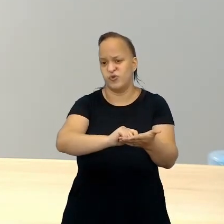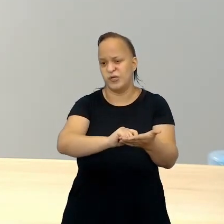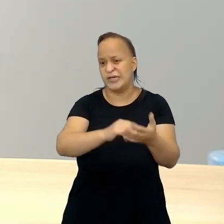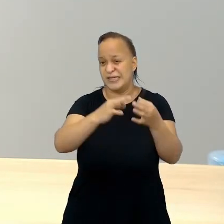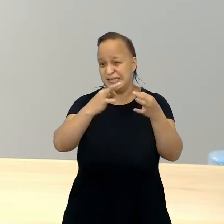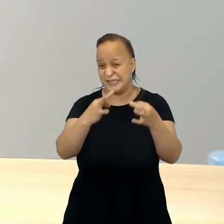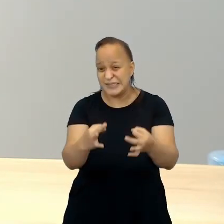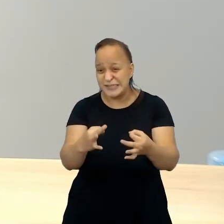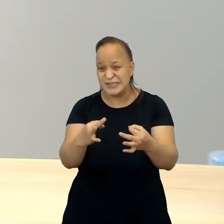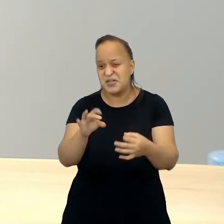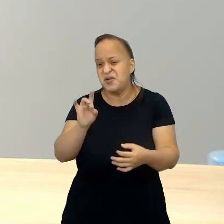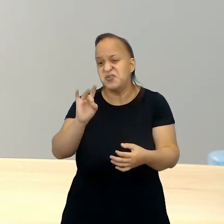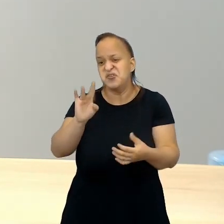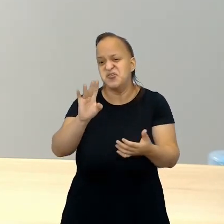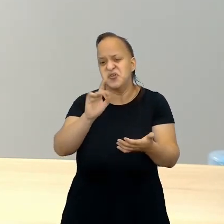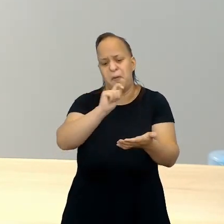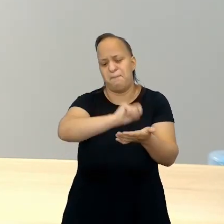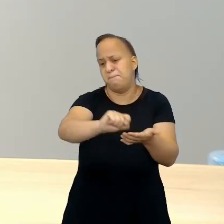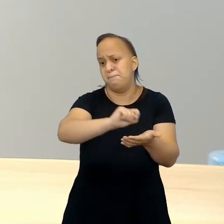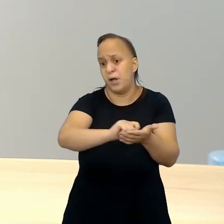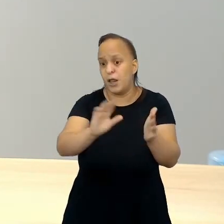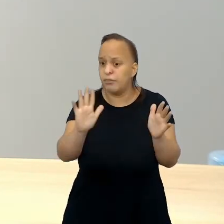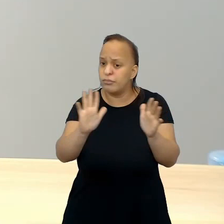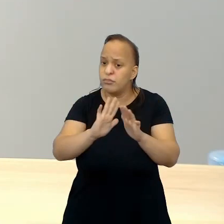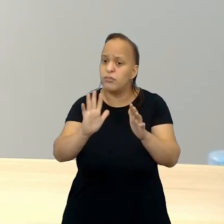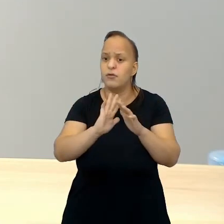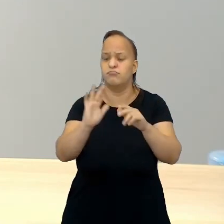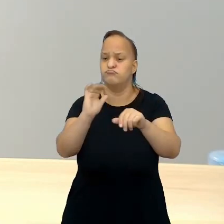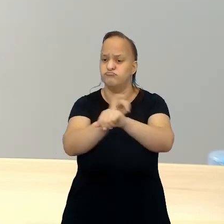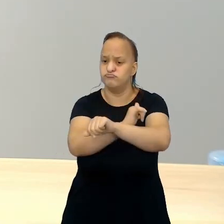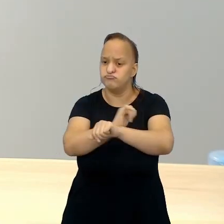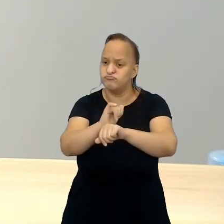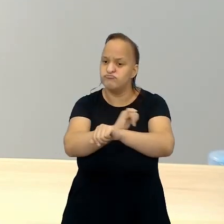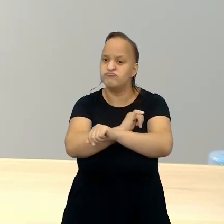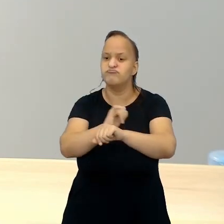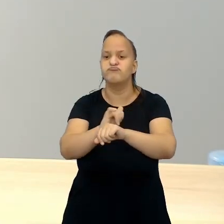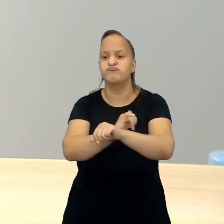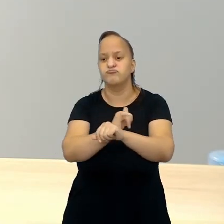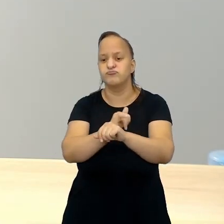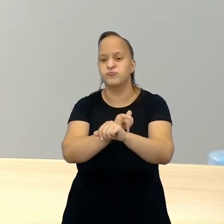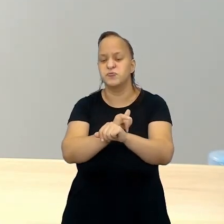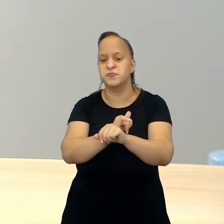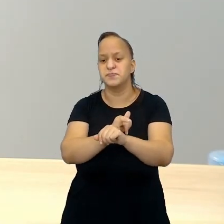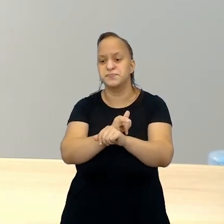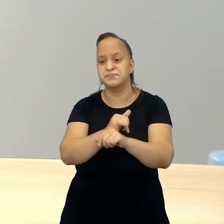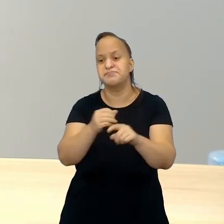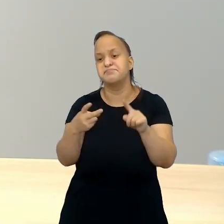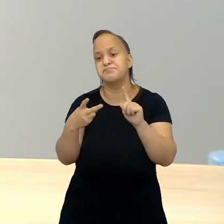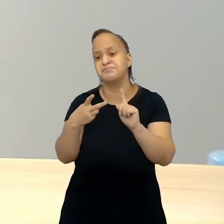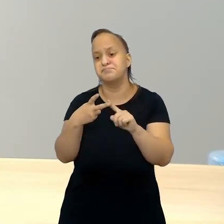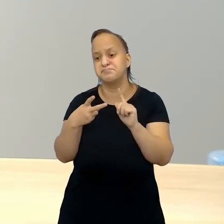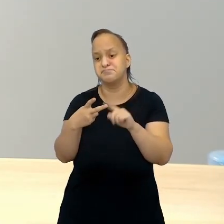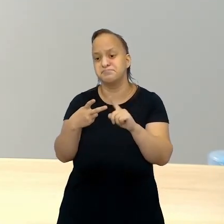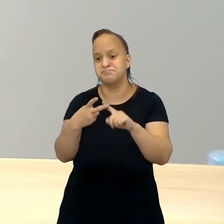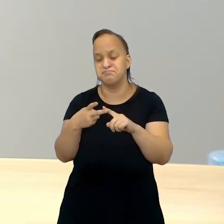né? Não só como um caderno de anotações? E aí, se a gente vai considerar o diário de bordo,